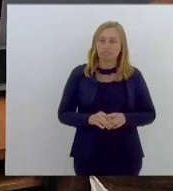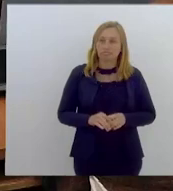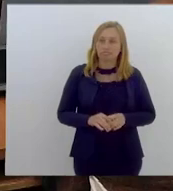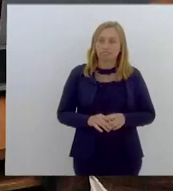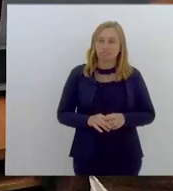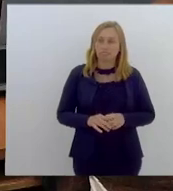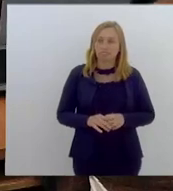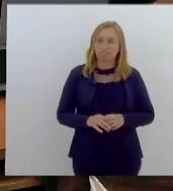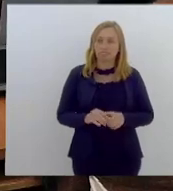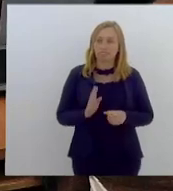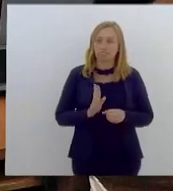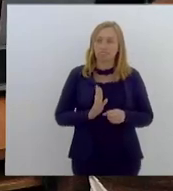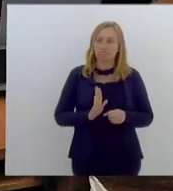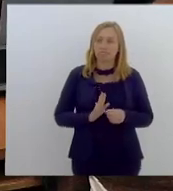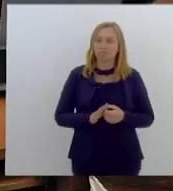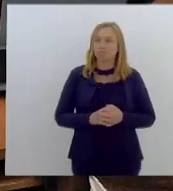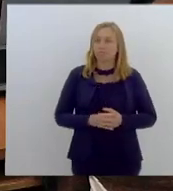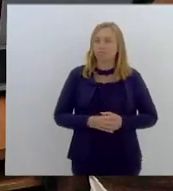Som.